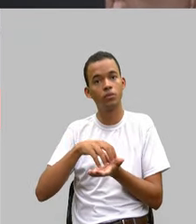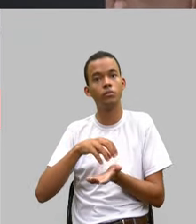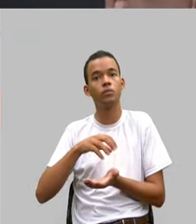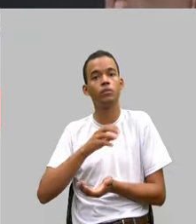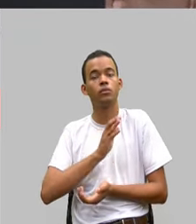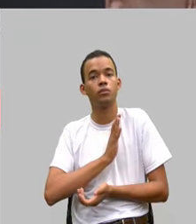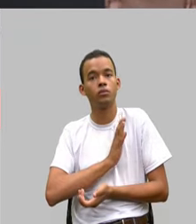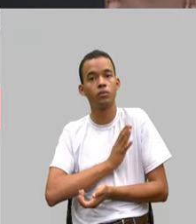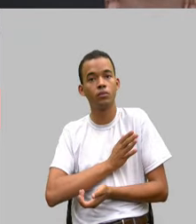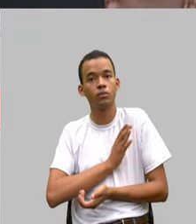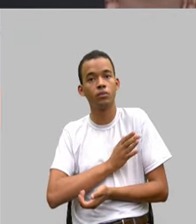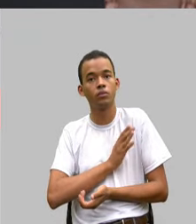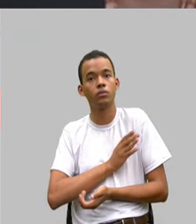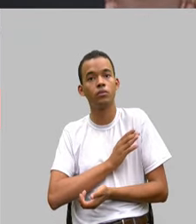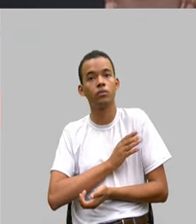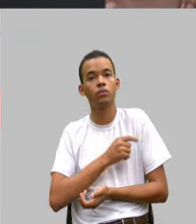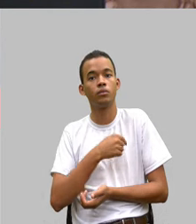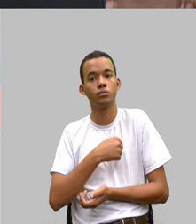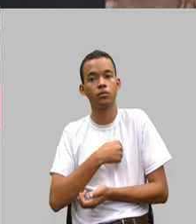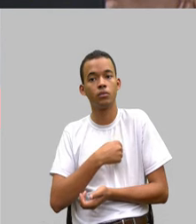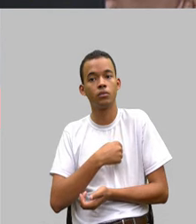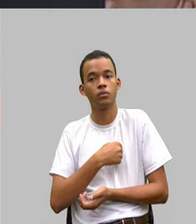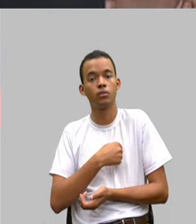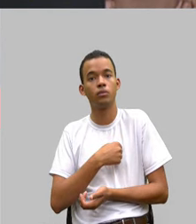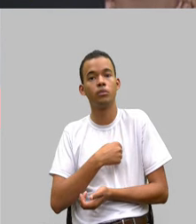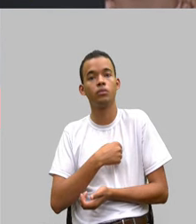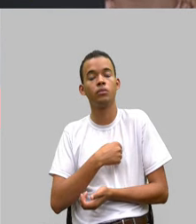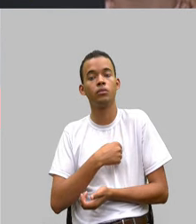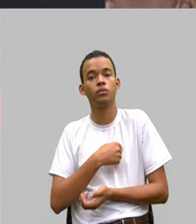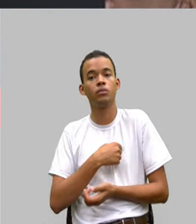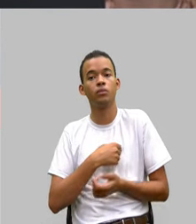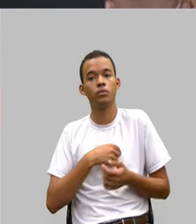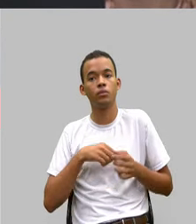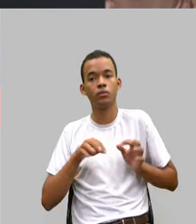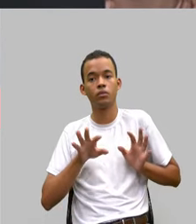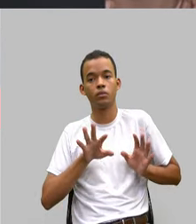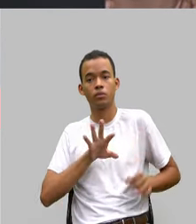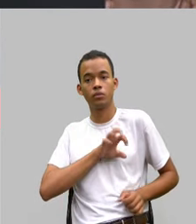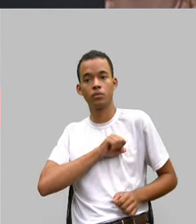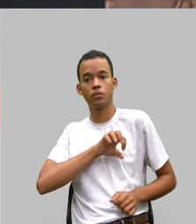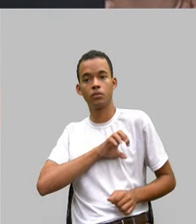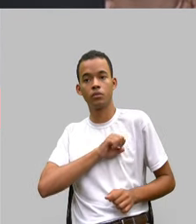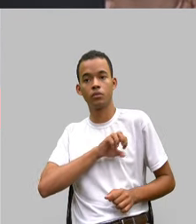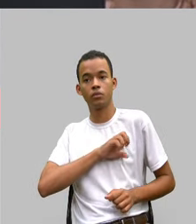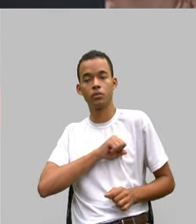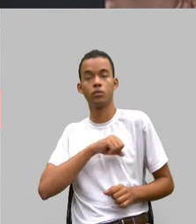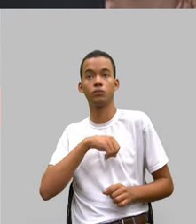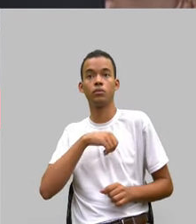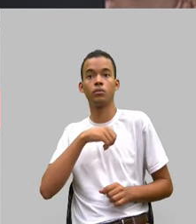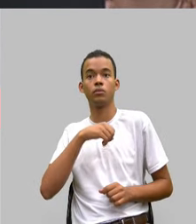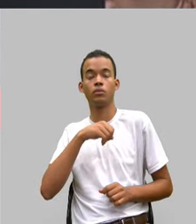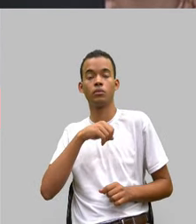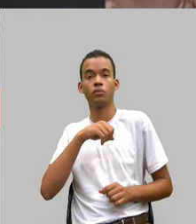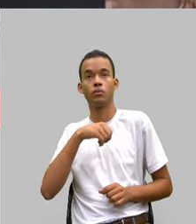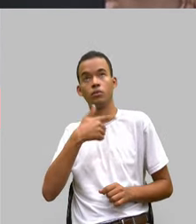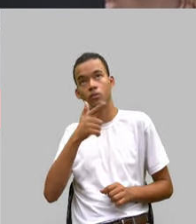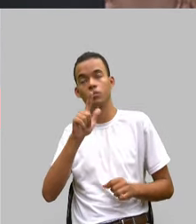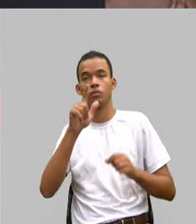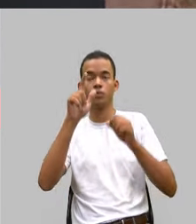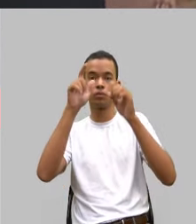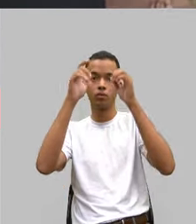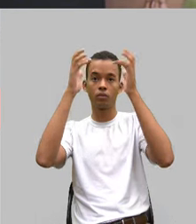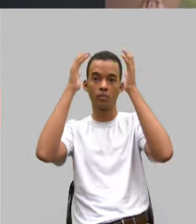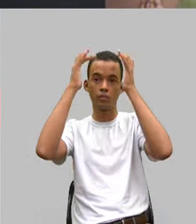ele não tem receptores canabinoides o que que essa parte né do nosso cérebro ela ela pode gerar parada